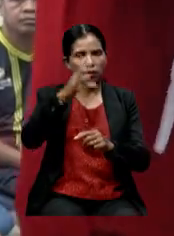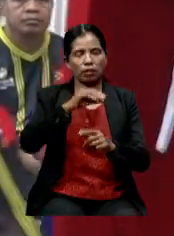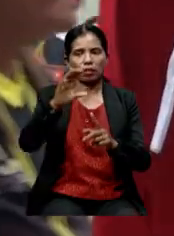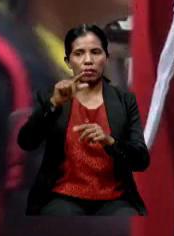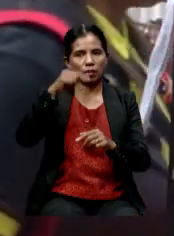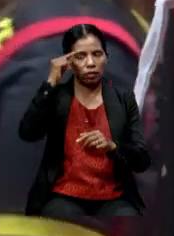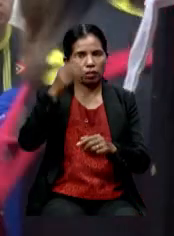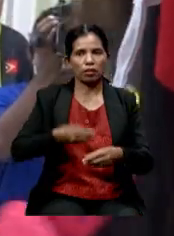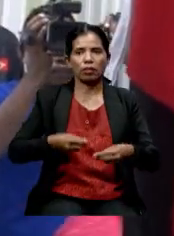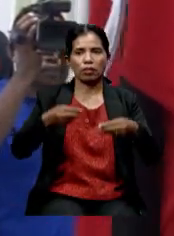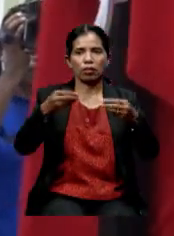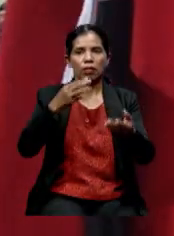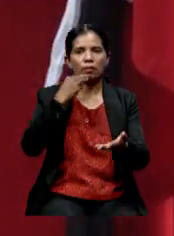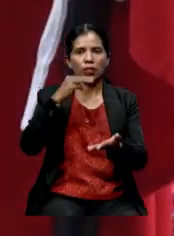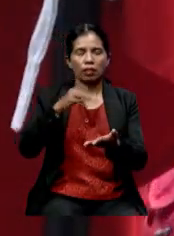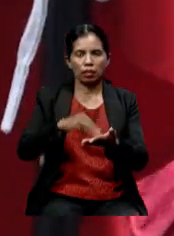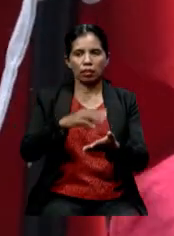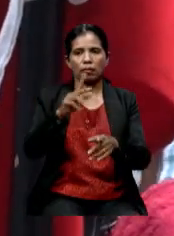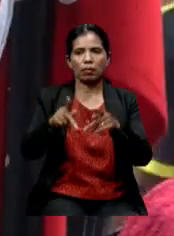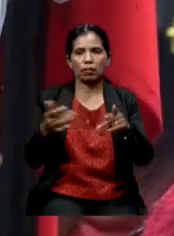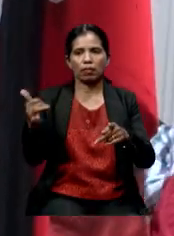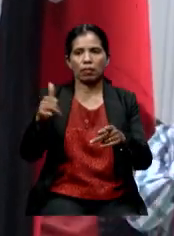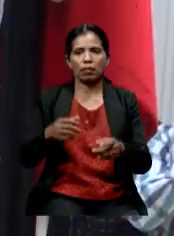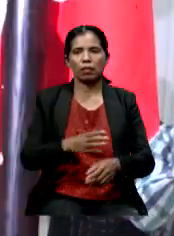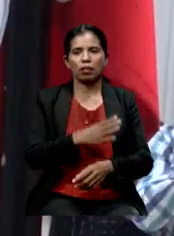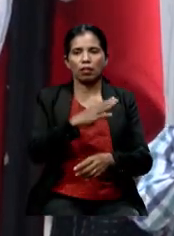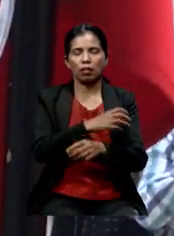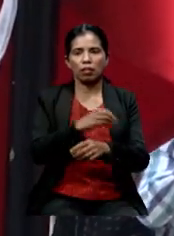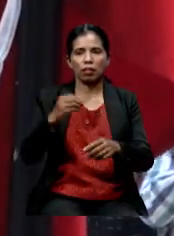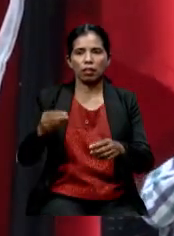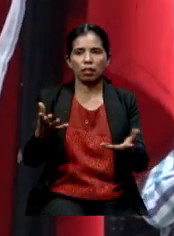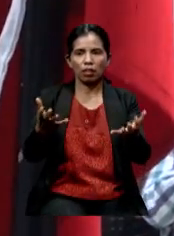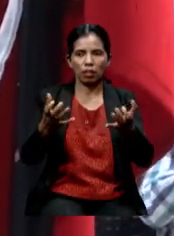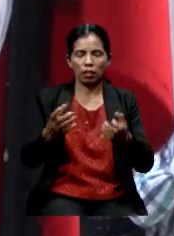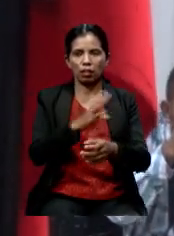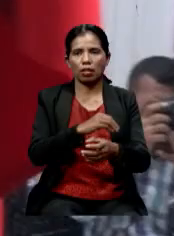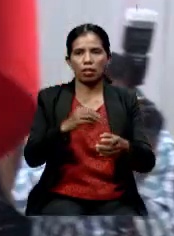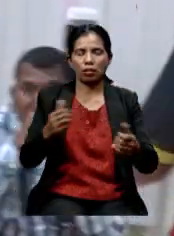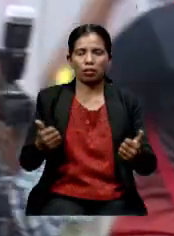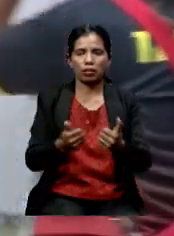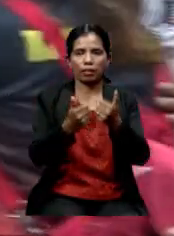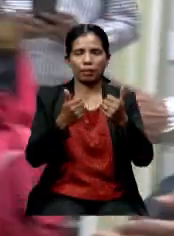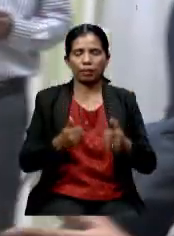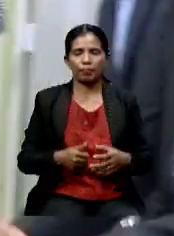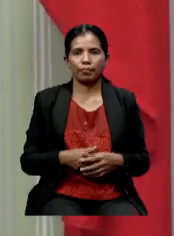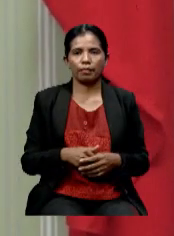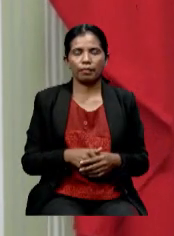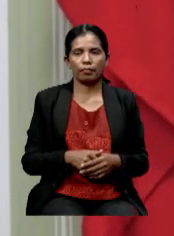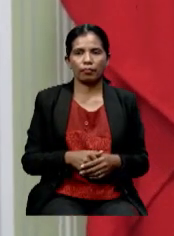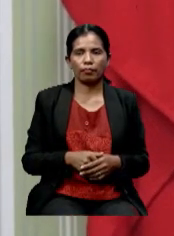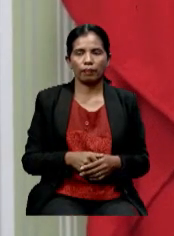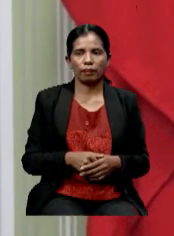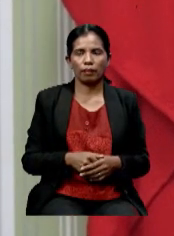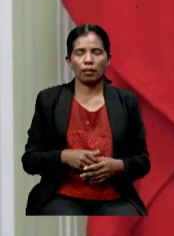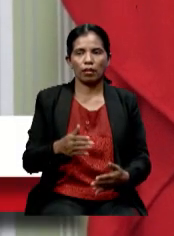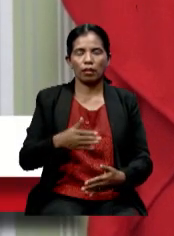fo motivasaun no mensajeng ba atleta sira ho di haforsa liutan votade atleta sira atau kompete. Nara votara da kadese susilense